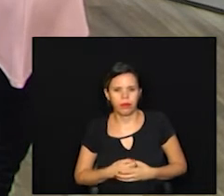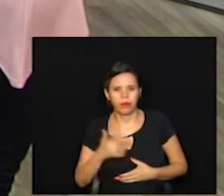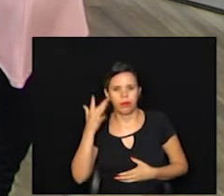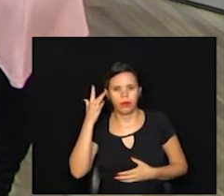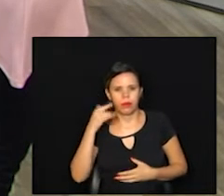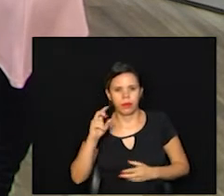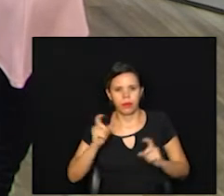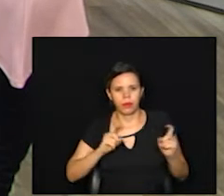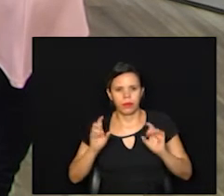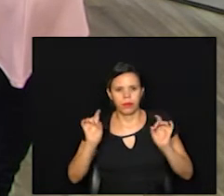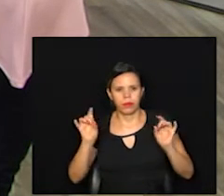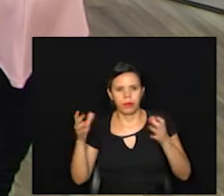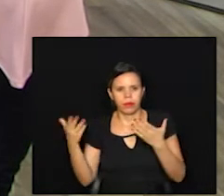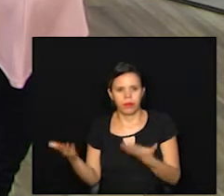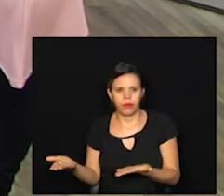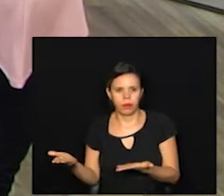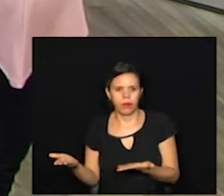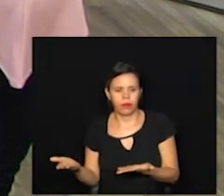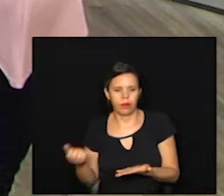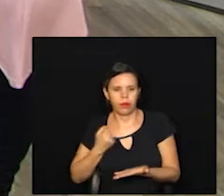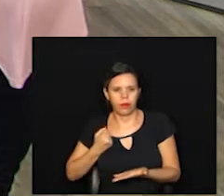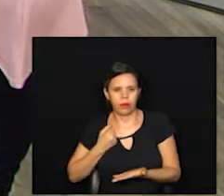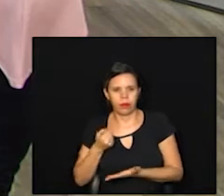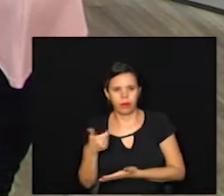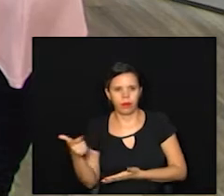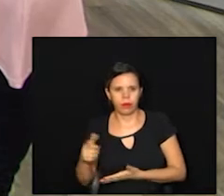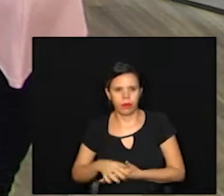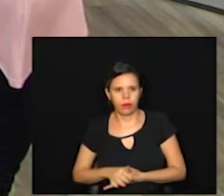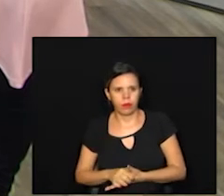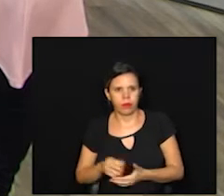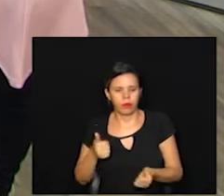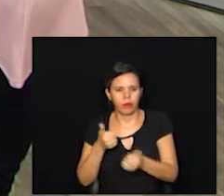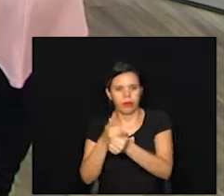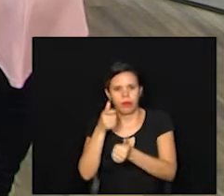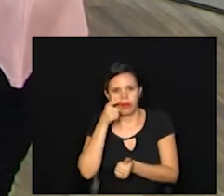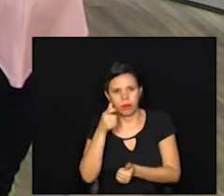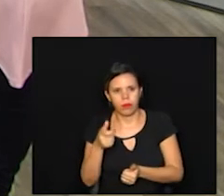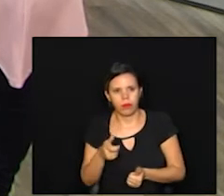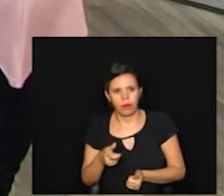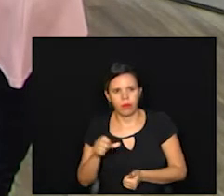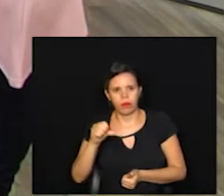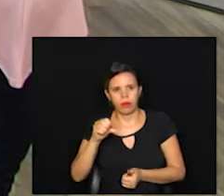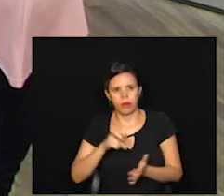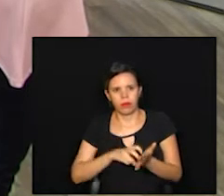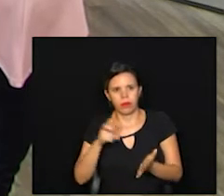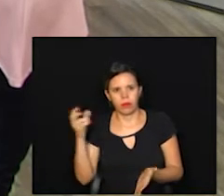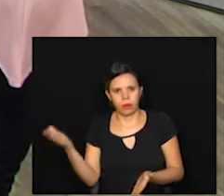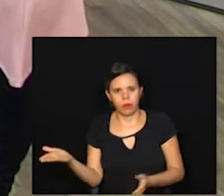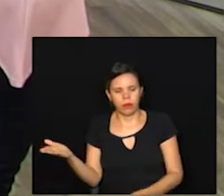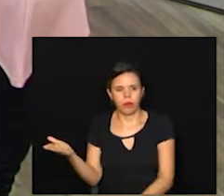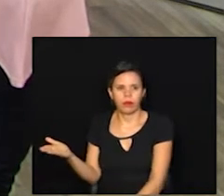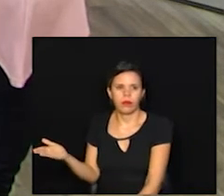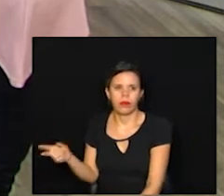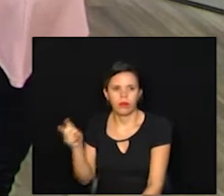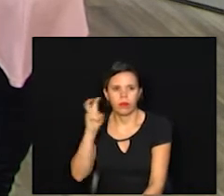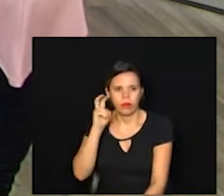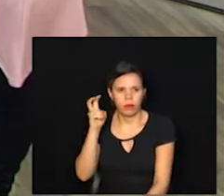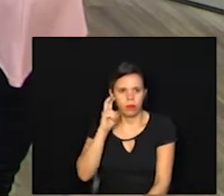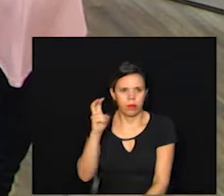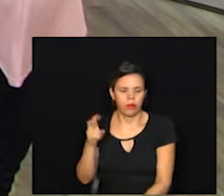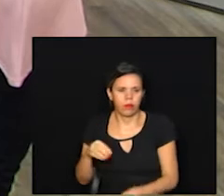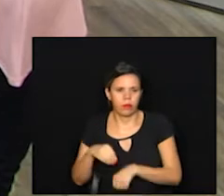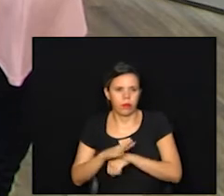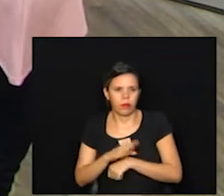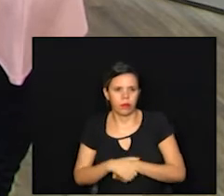amanhã, reunião extraordinária de número 12. A gente acompanha a partir das 9 horas da manhã. E na quinta-feira, a gente